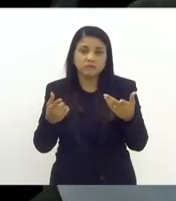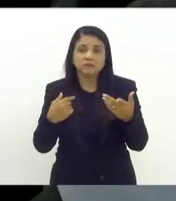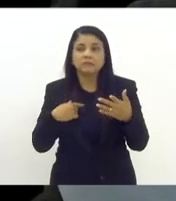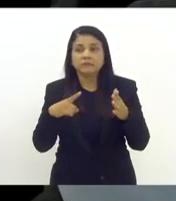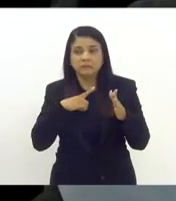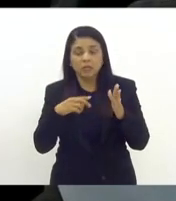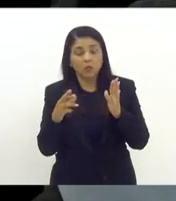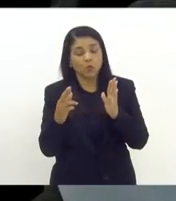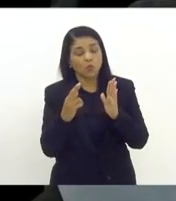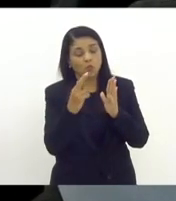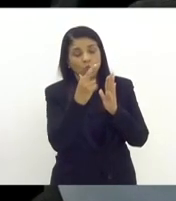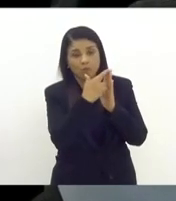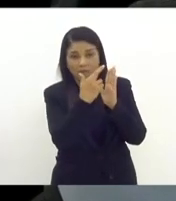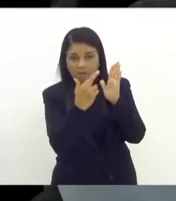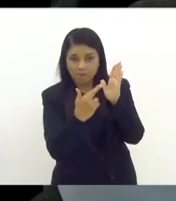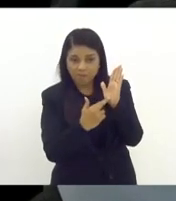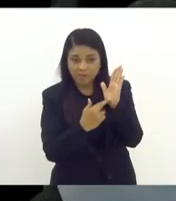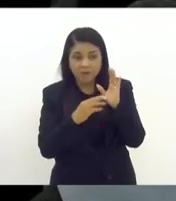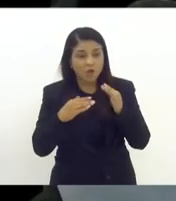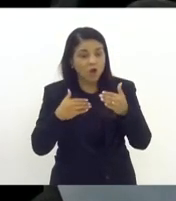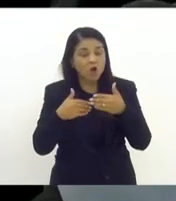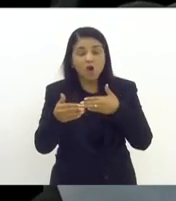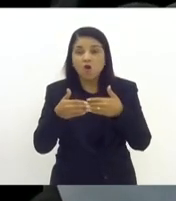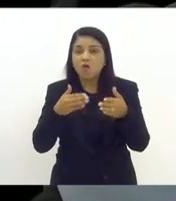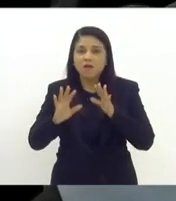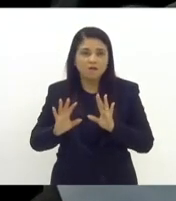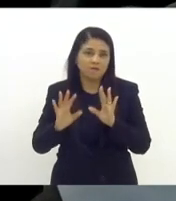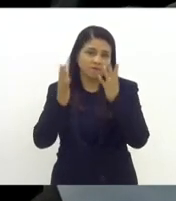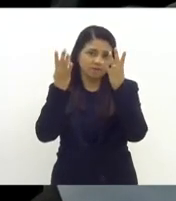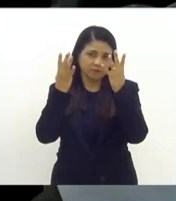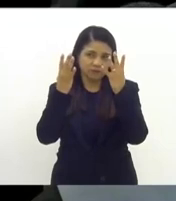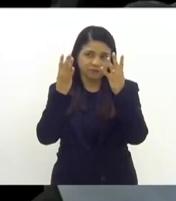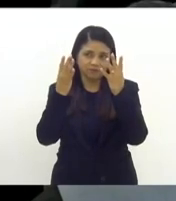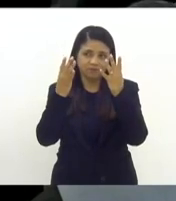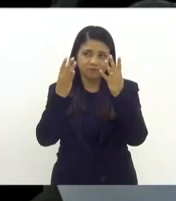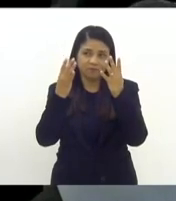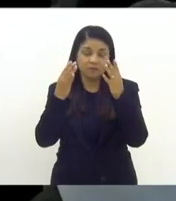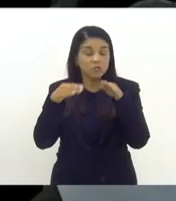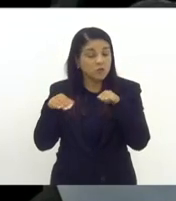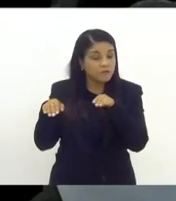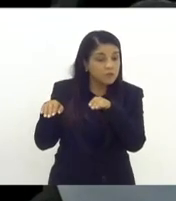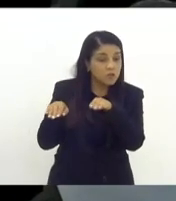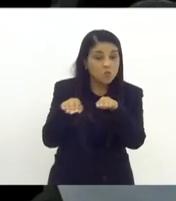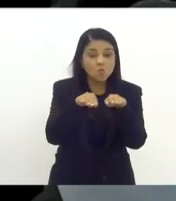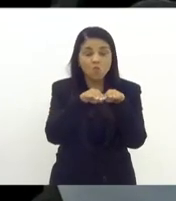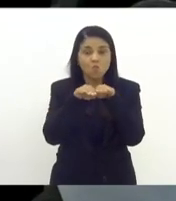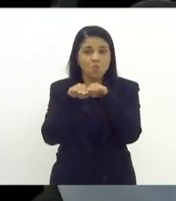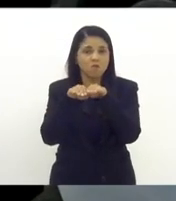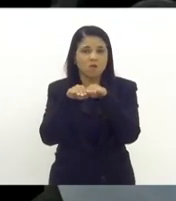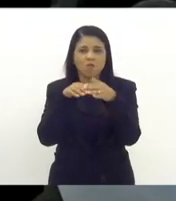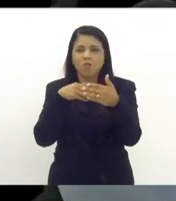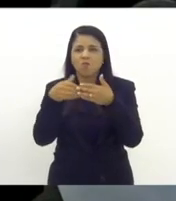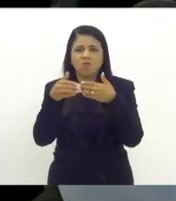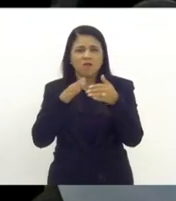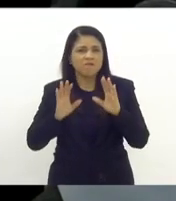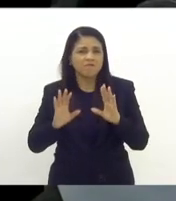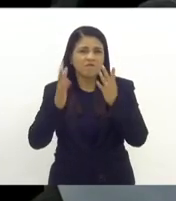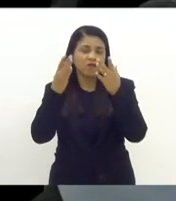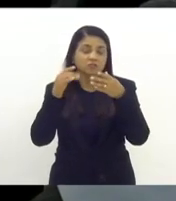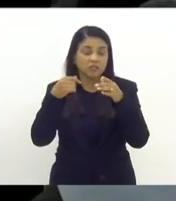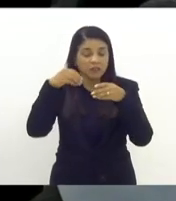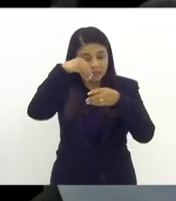para todo tipo qualquer evento Então você você é igual então desde uma mera a festa num clube